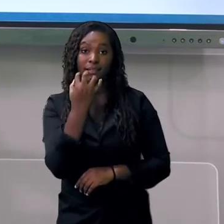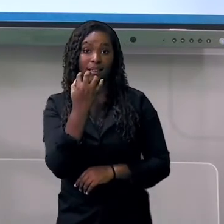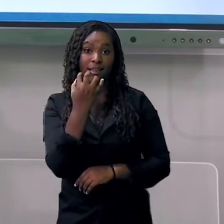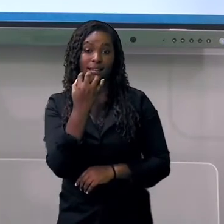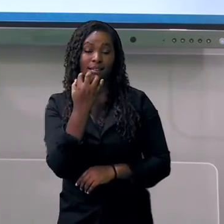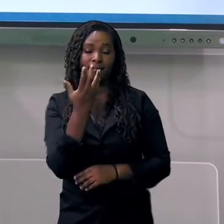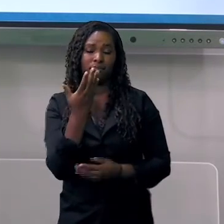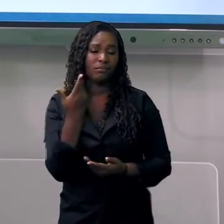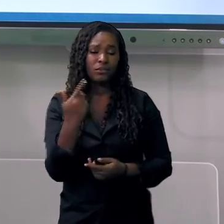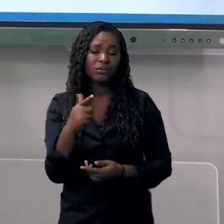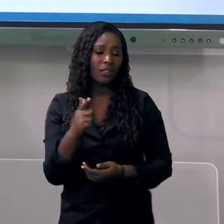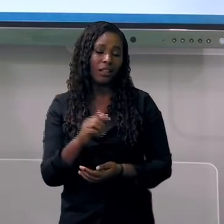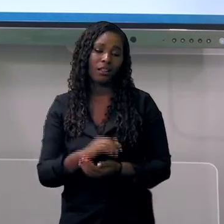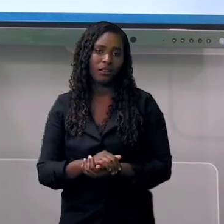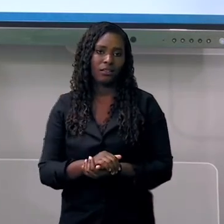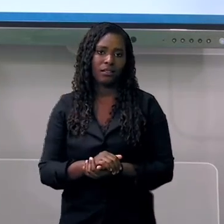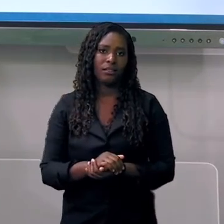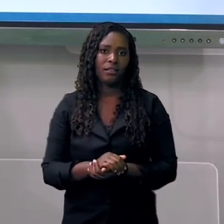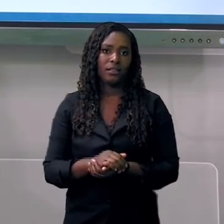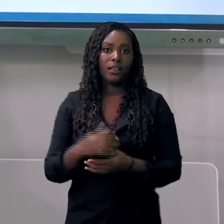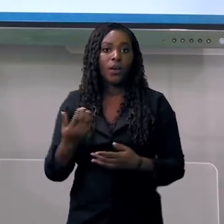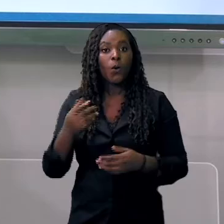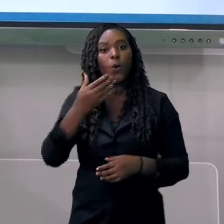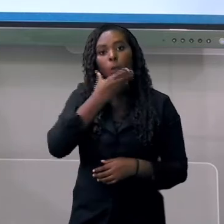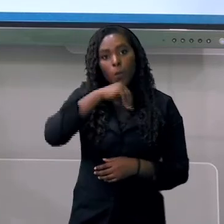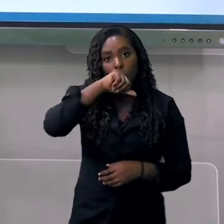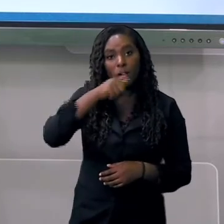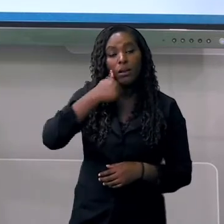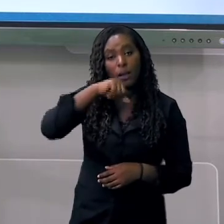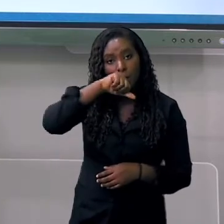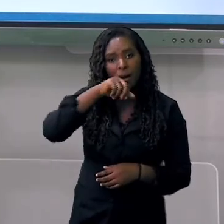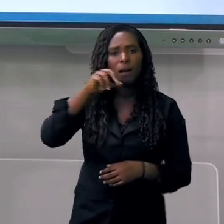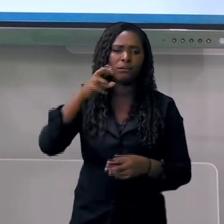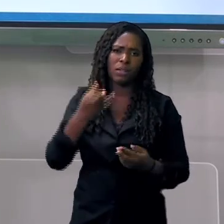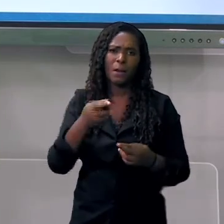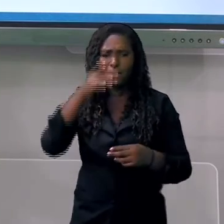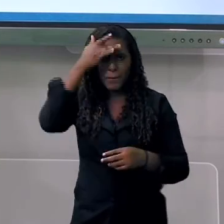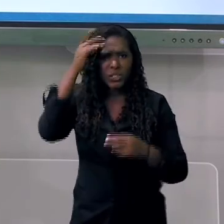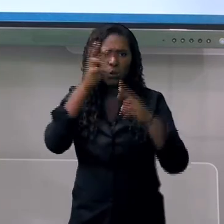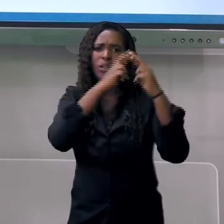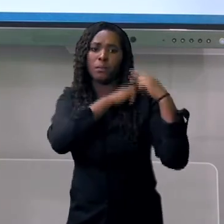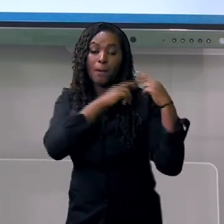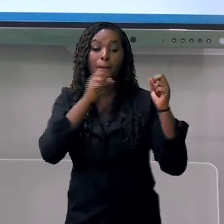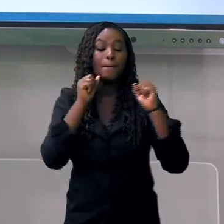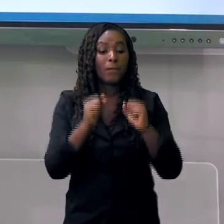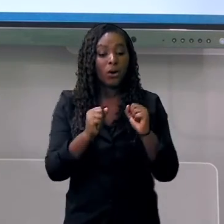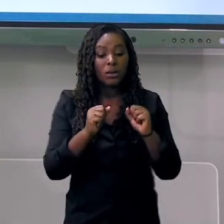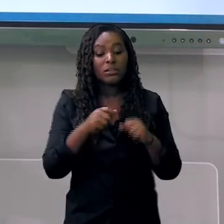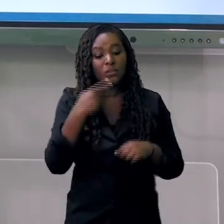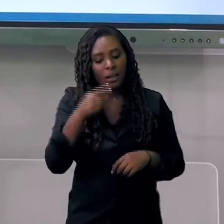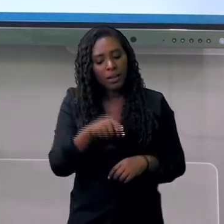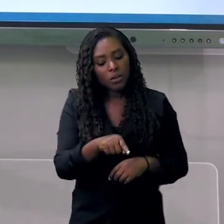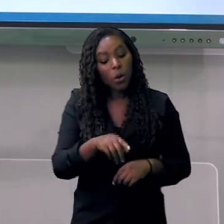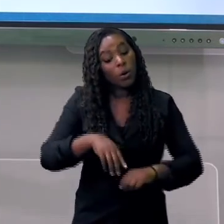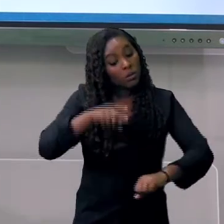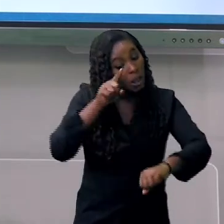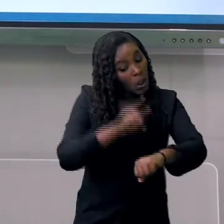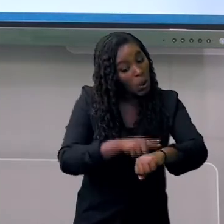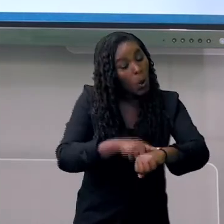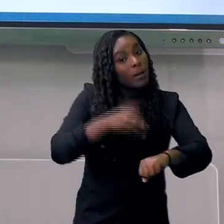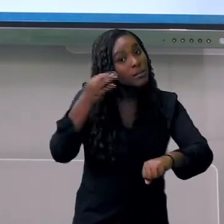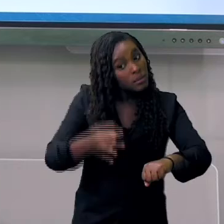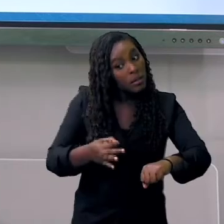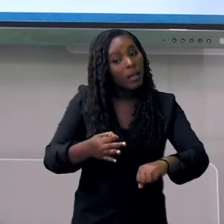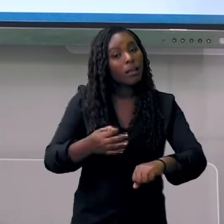ela que existe um momento para isso. E isso é ensinagem, é amor, é um ato de